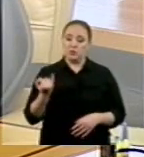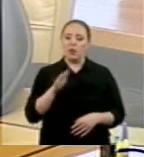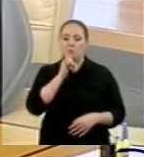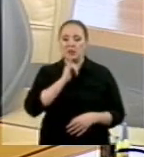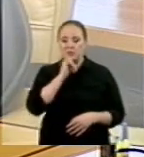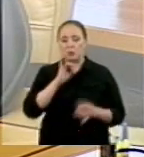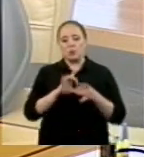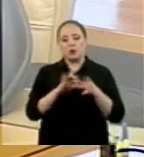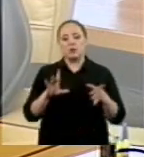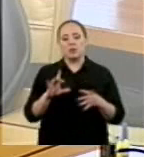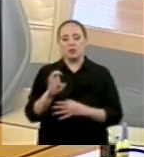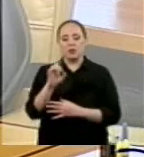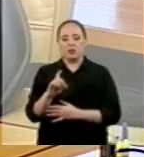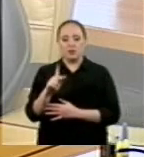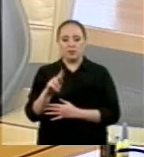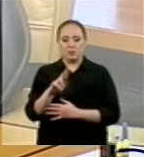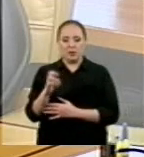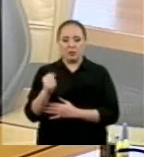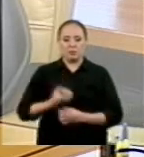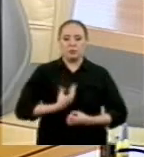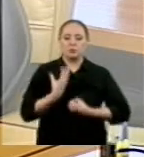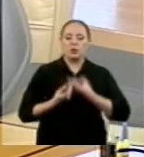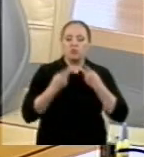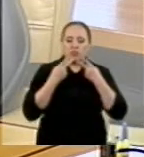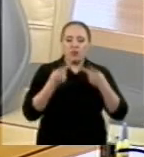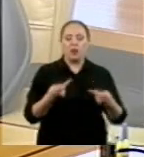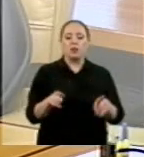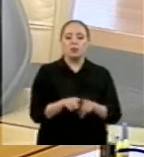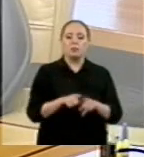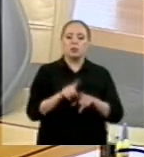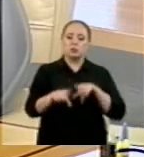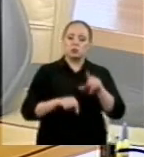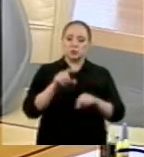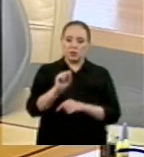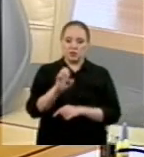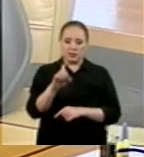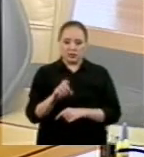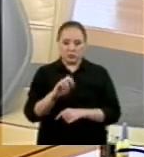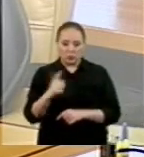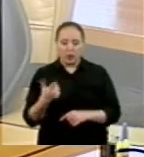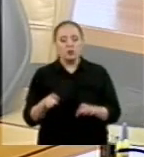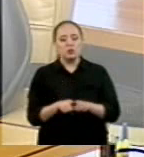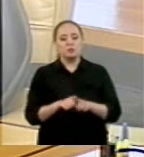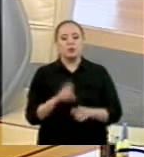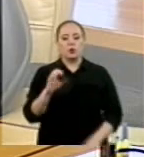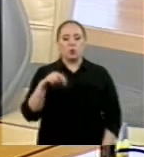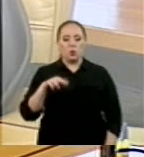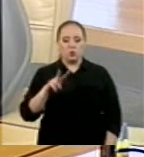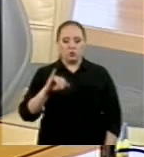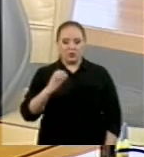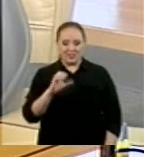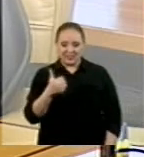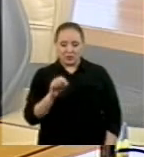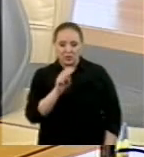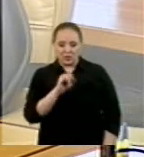da liberdade de expressão, de convicção, de orientação sexual, entre outras, forem